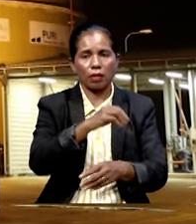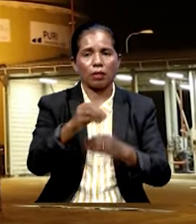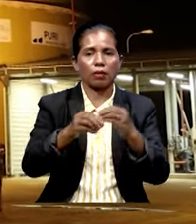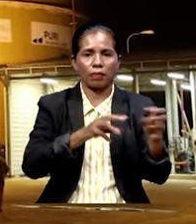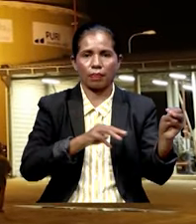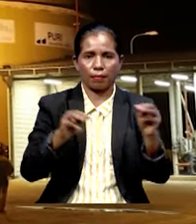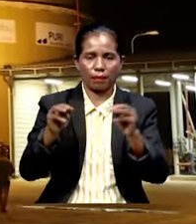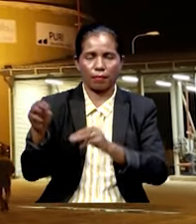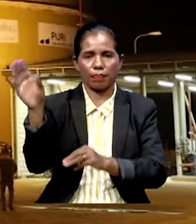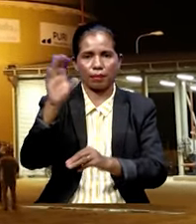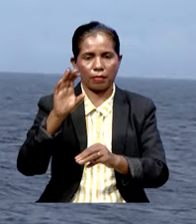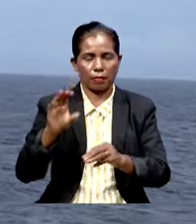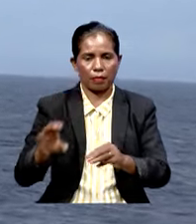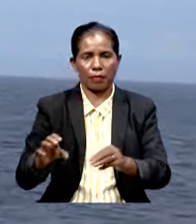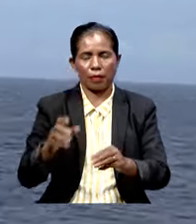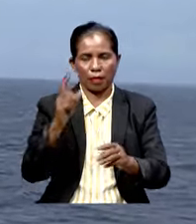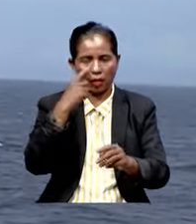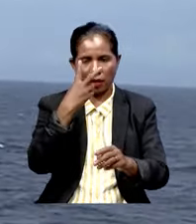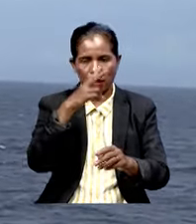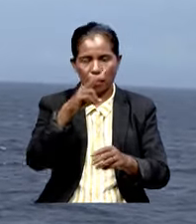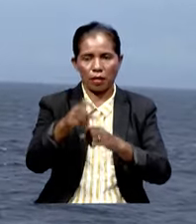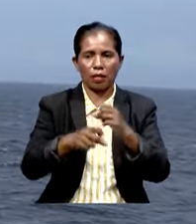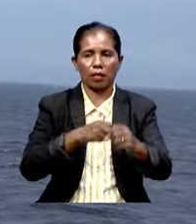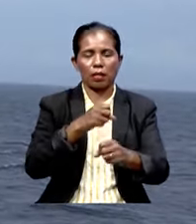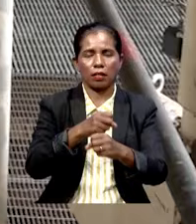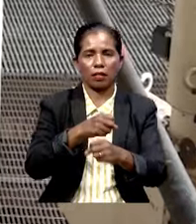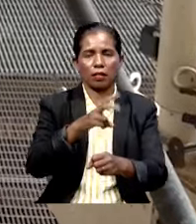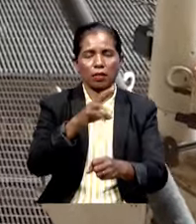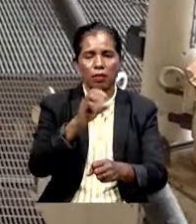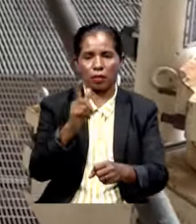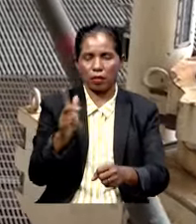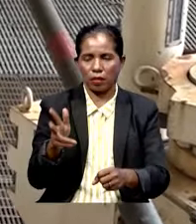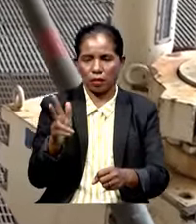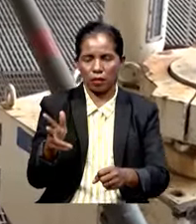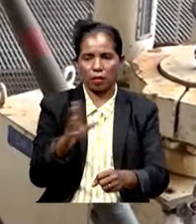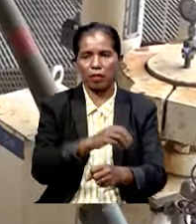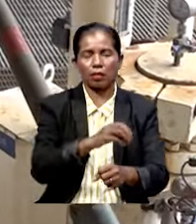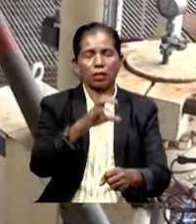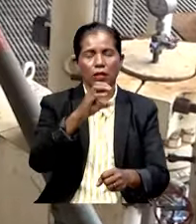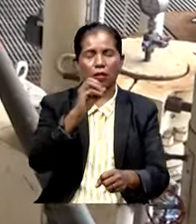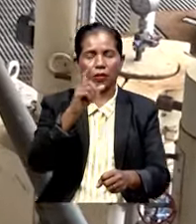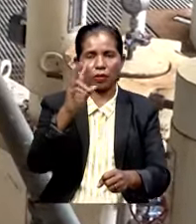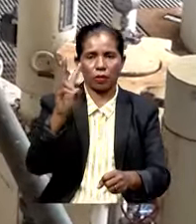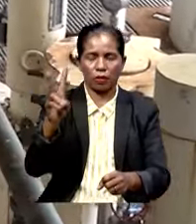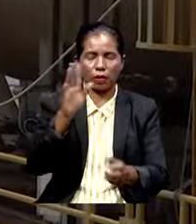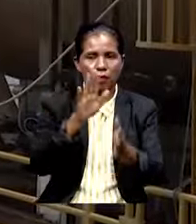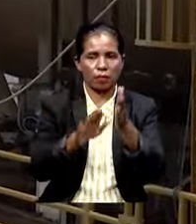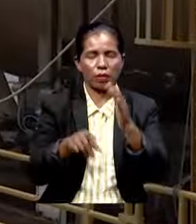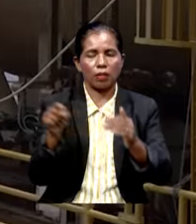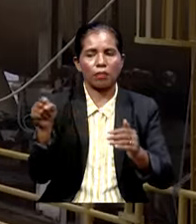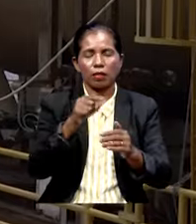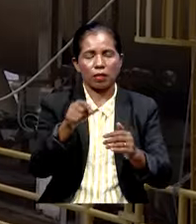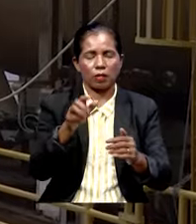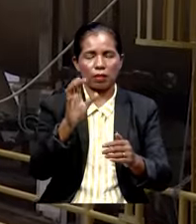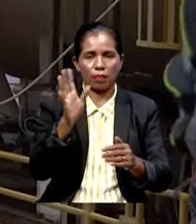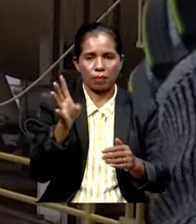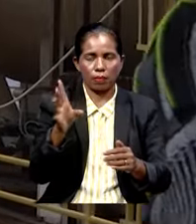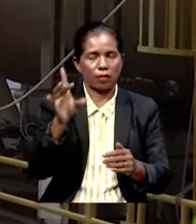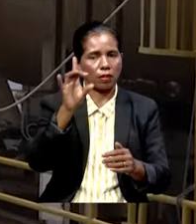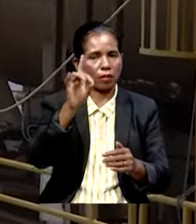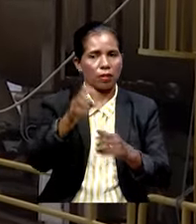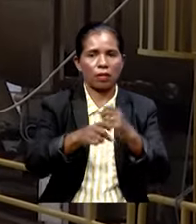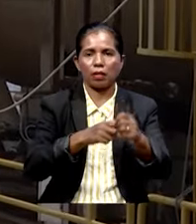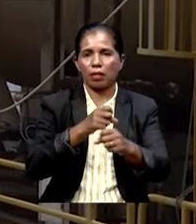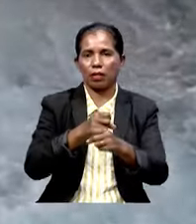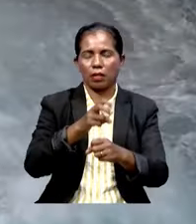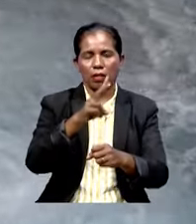mudança climática nia alvo kata ki hatinan rihun rua tolonulu, CO2 se hamenos por cento hat nulu resin walu, i hatinan rihun